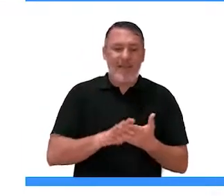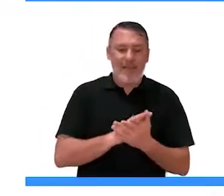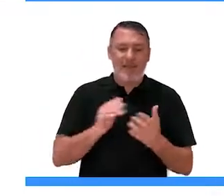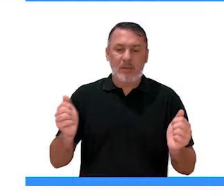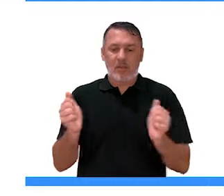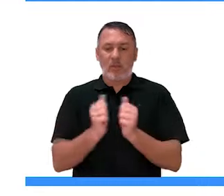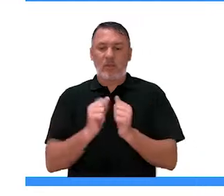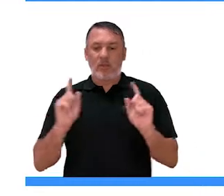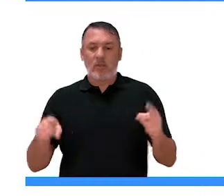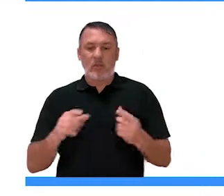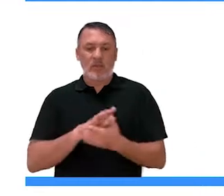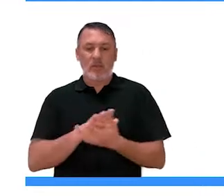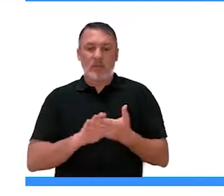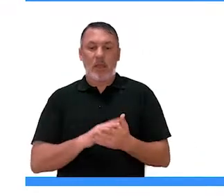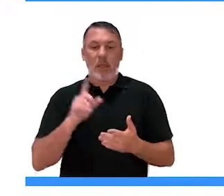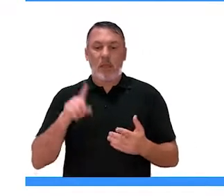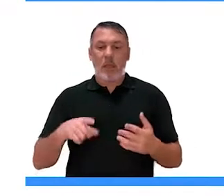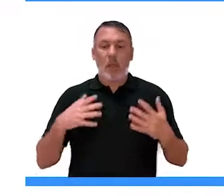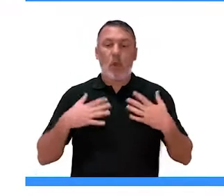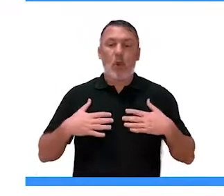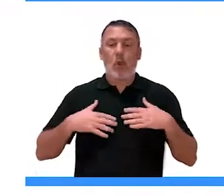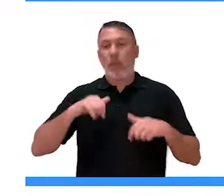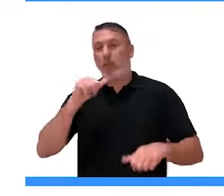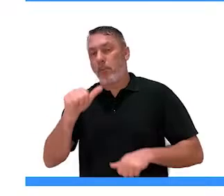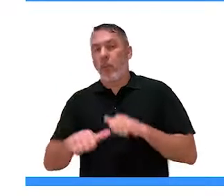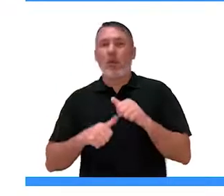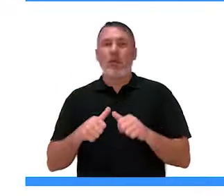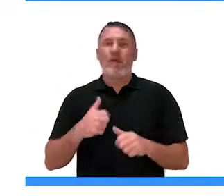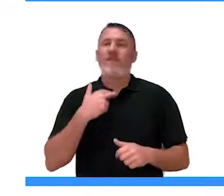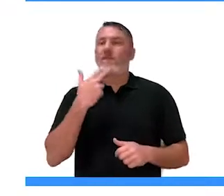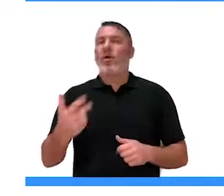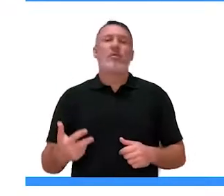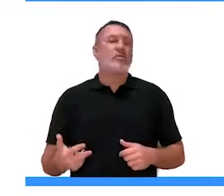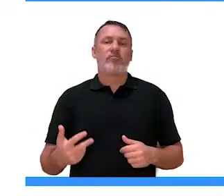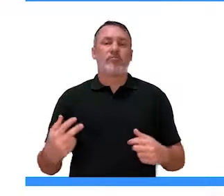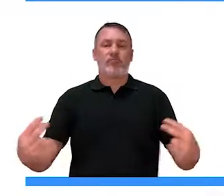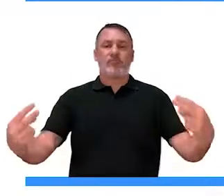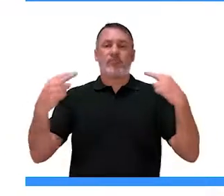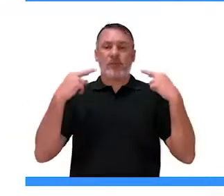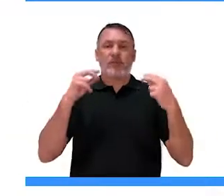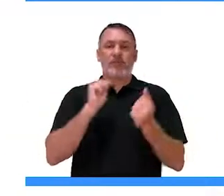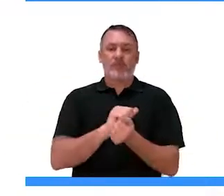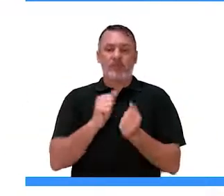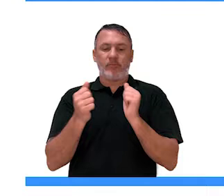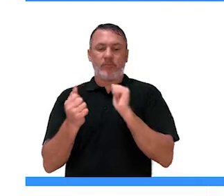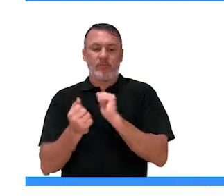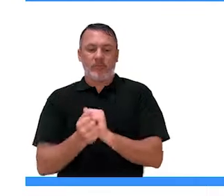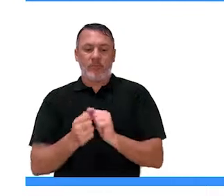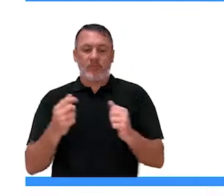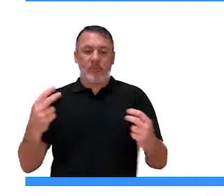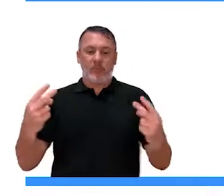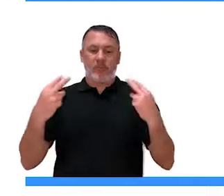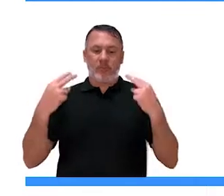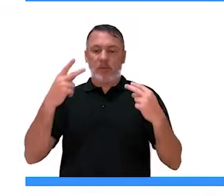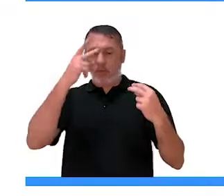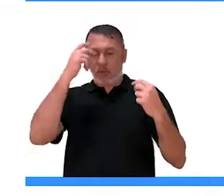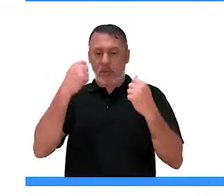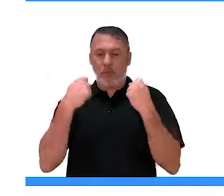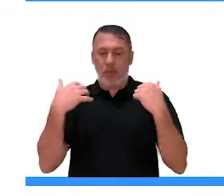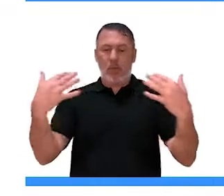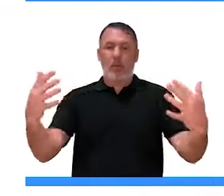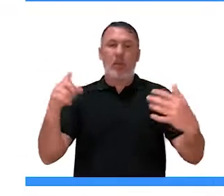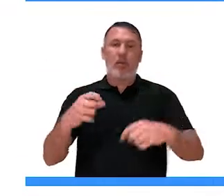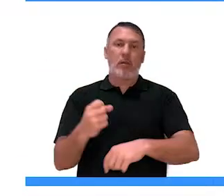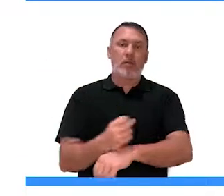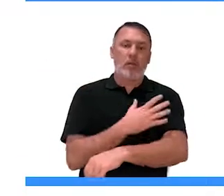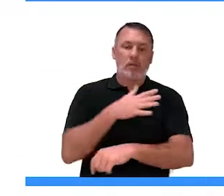nem acompanhamento musical. O que vale é modular a voz e o corpo, um trabalho artesanal de tornar a palavra visível, numa